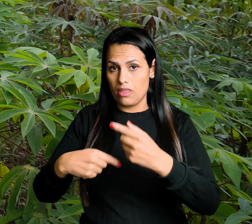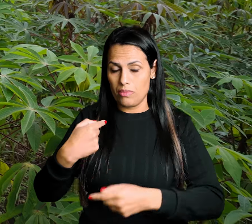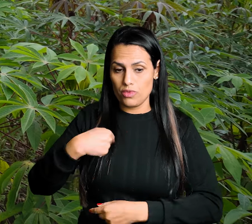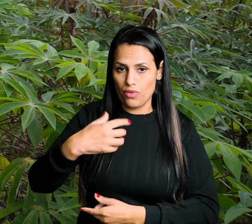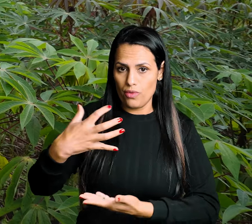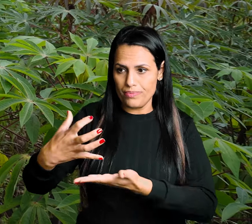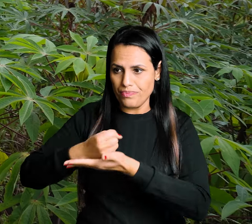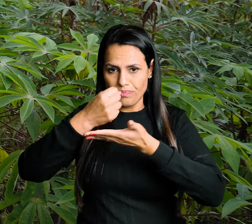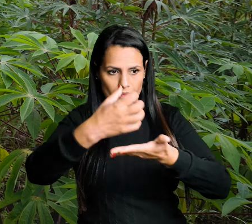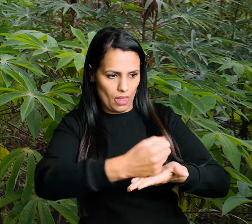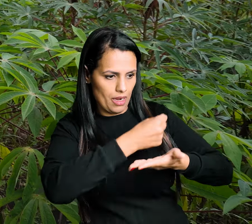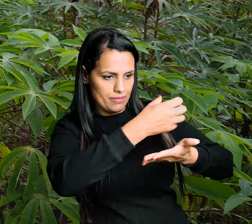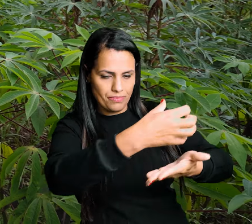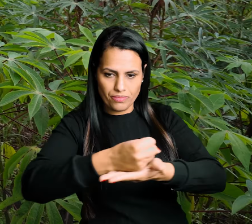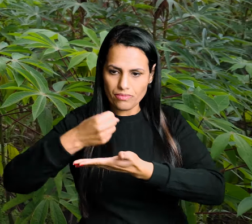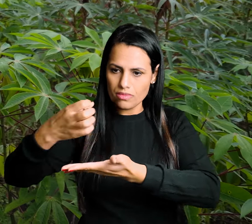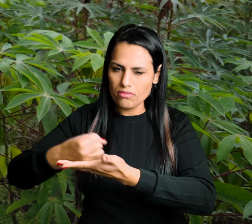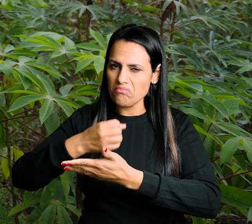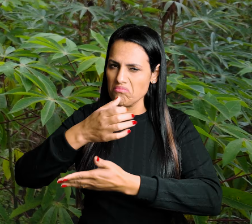que lá por mês de